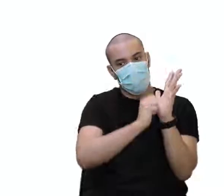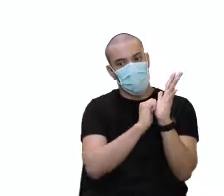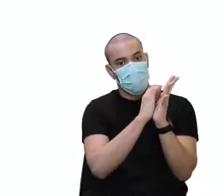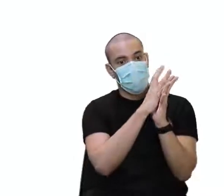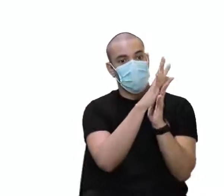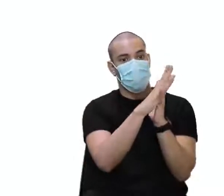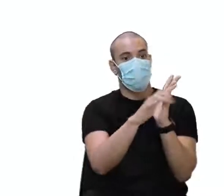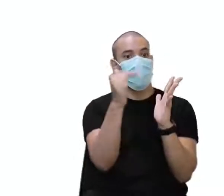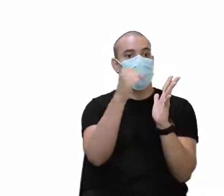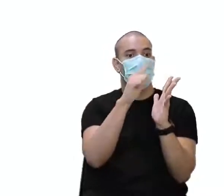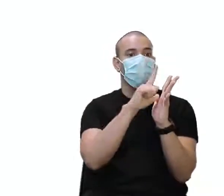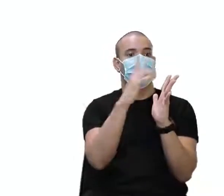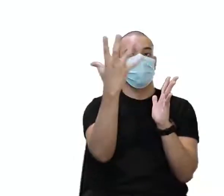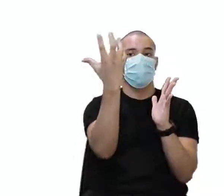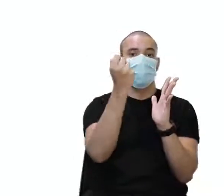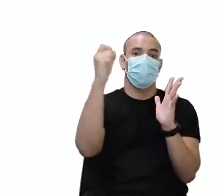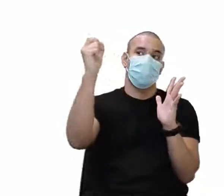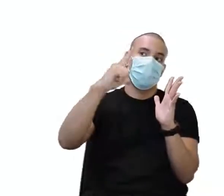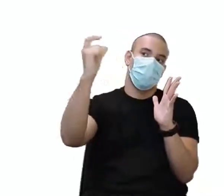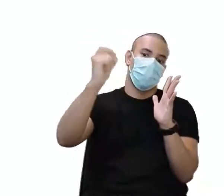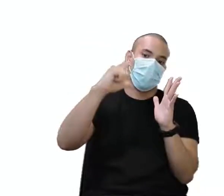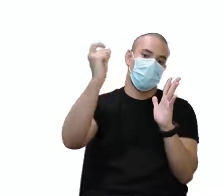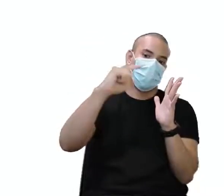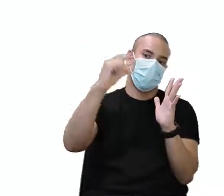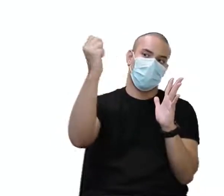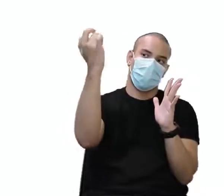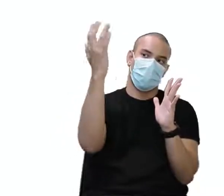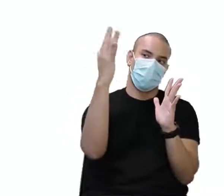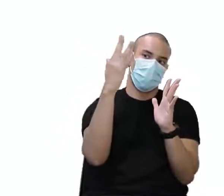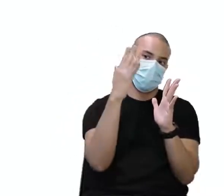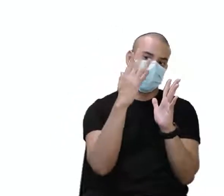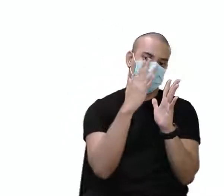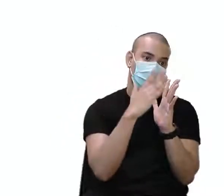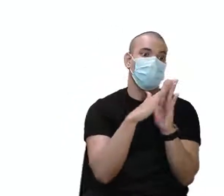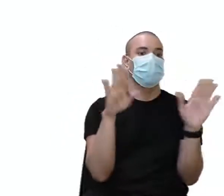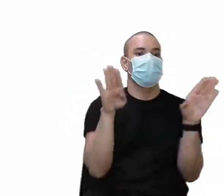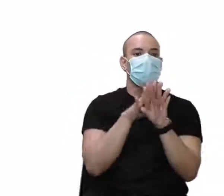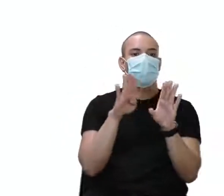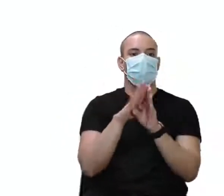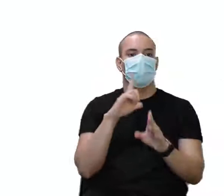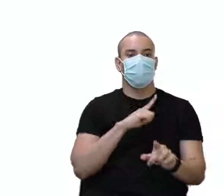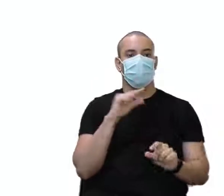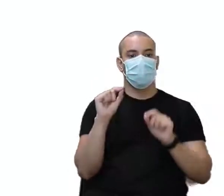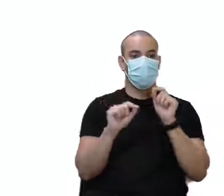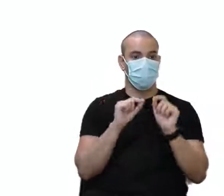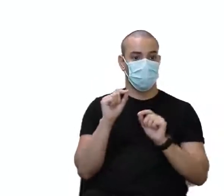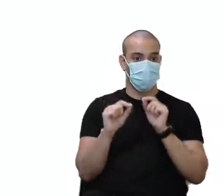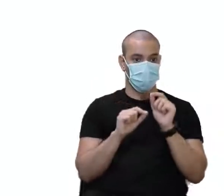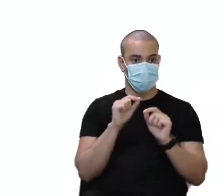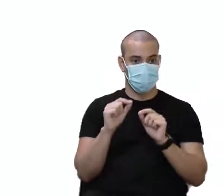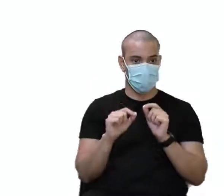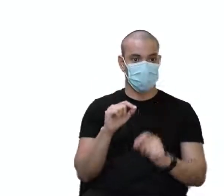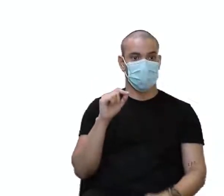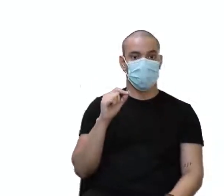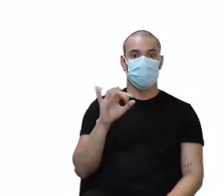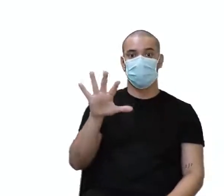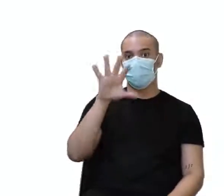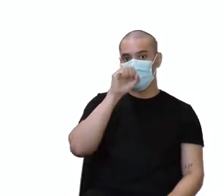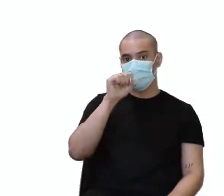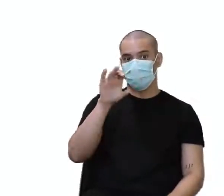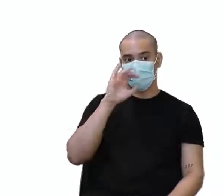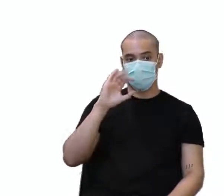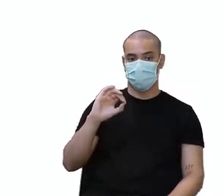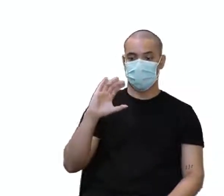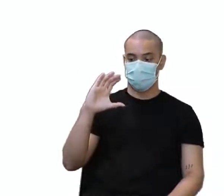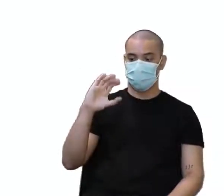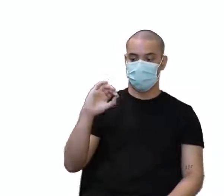quê? A absorção de energia luminosa. E também eu vou ter a absorção de quê? CO2.